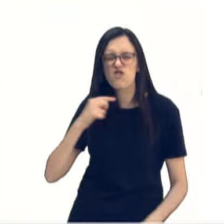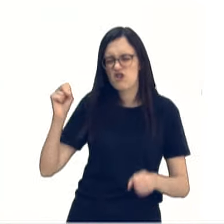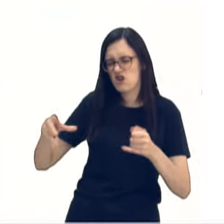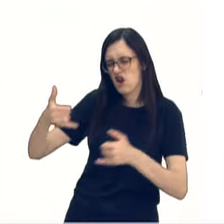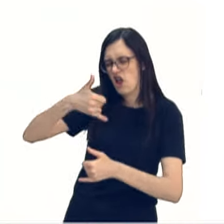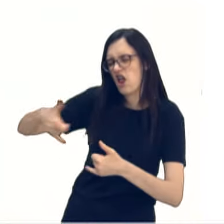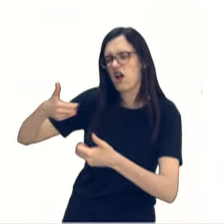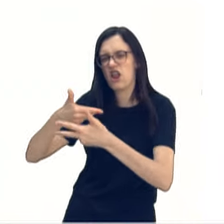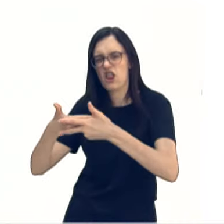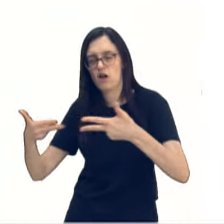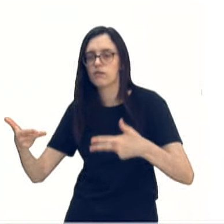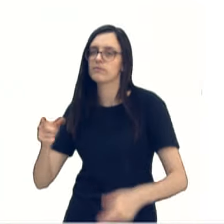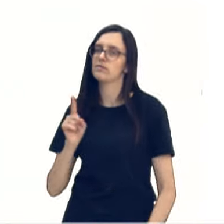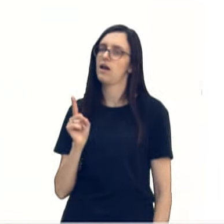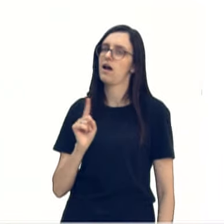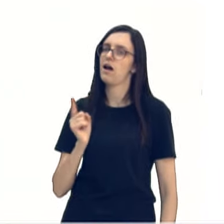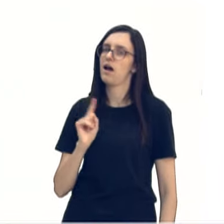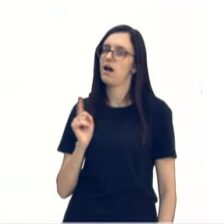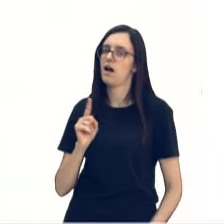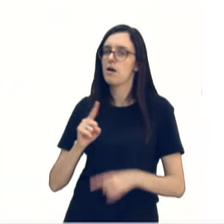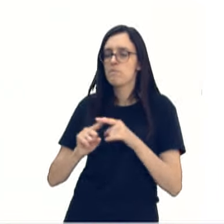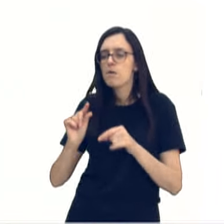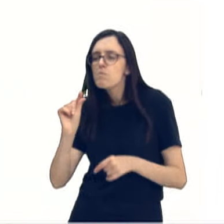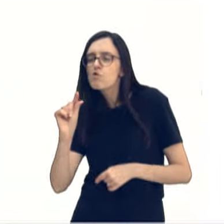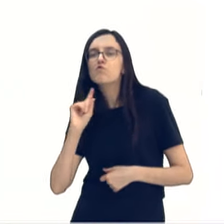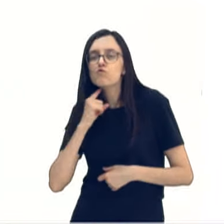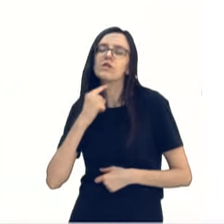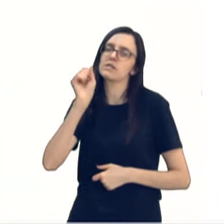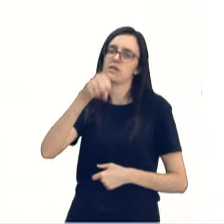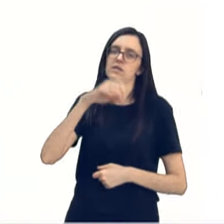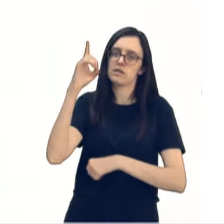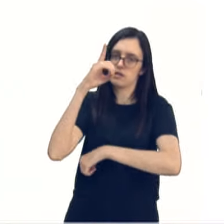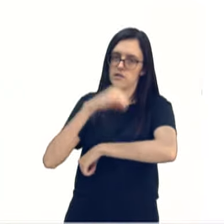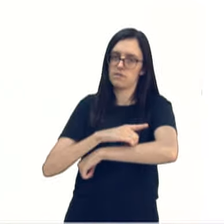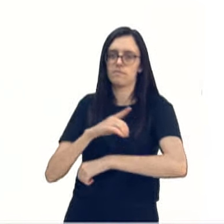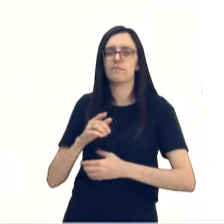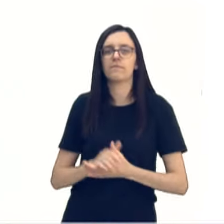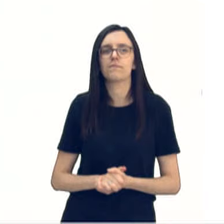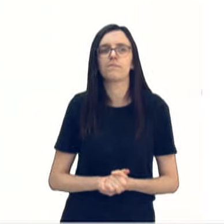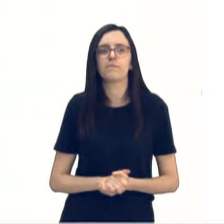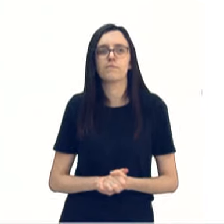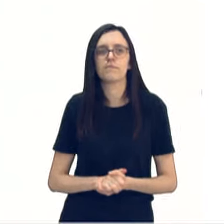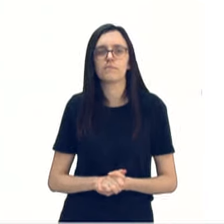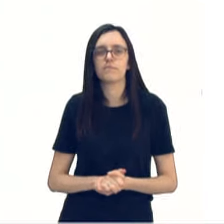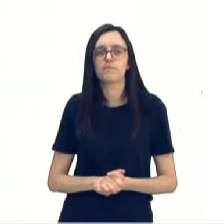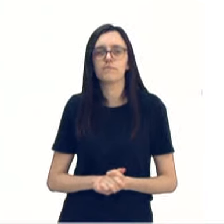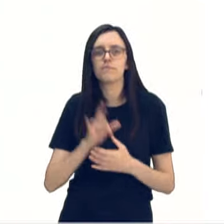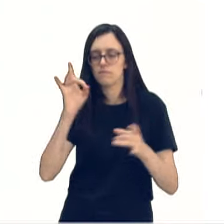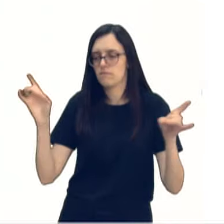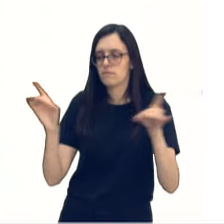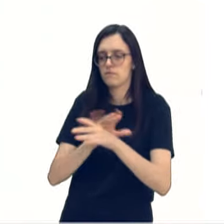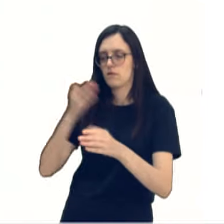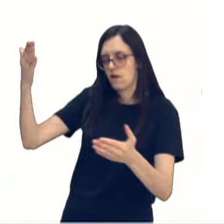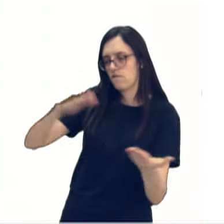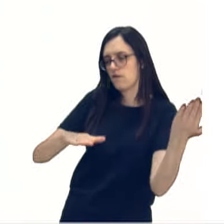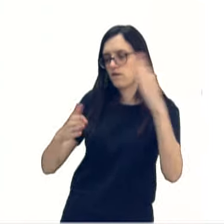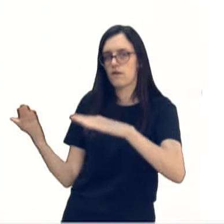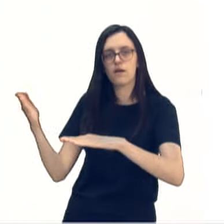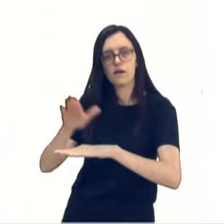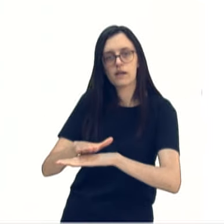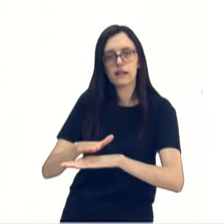com óleo, não. Mas levemente suja? Sim. Secar os reservatórios de água para combate aos